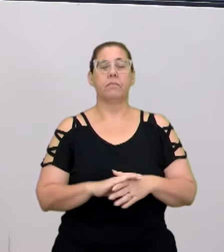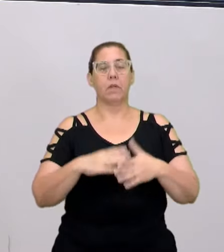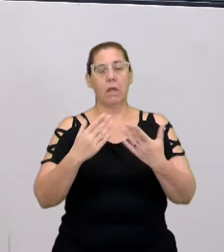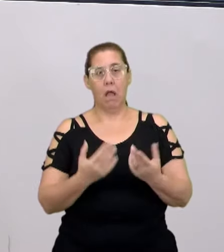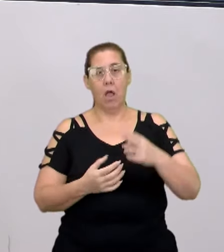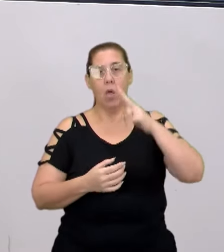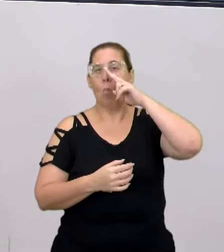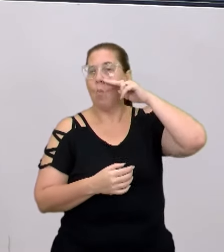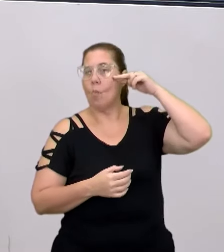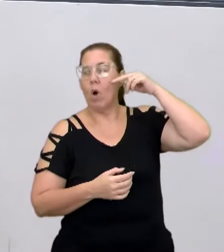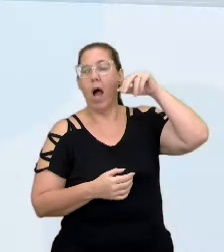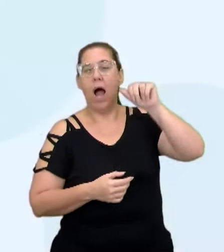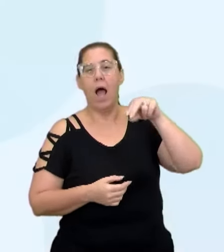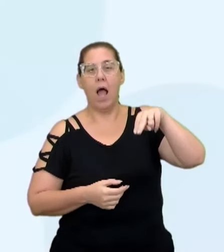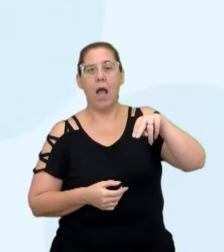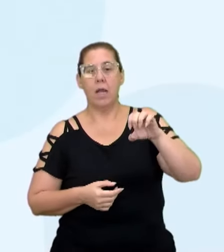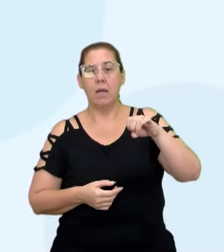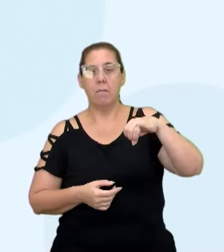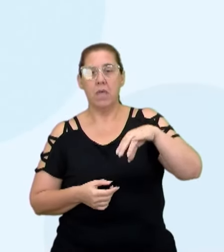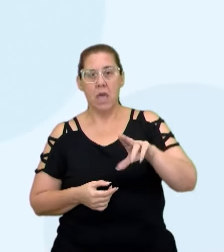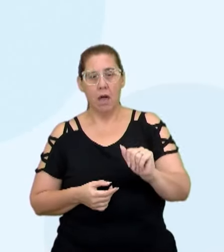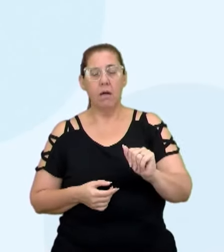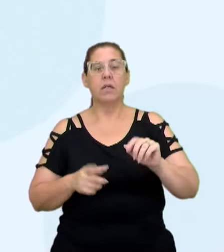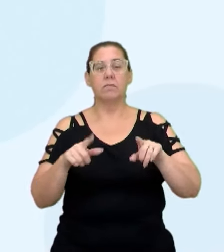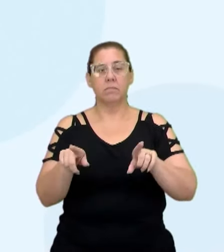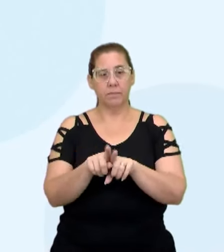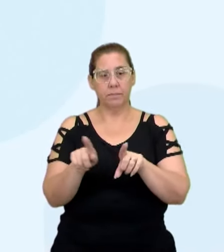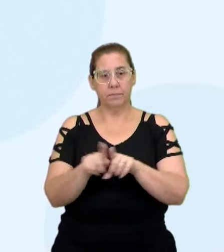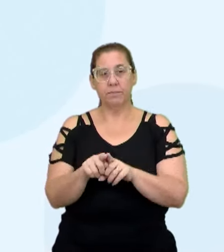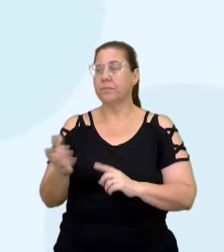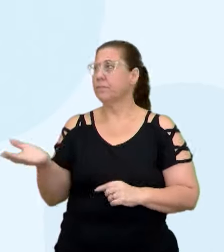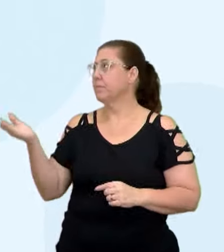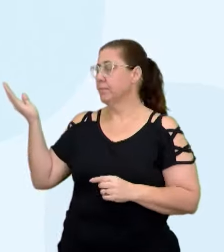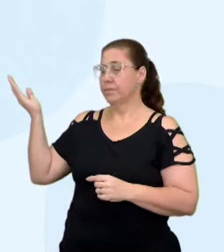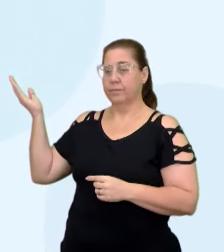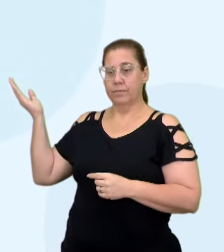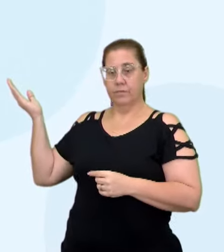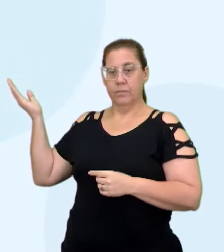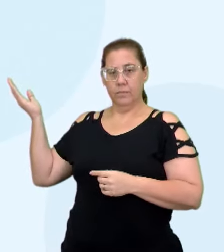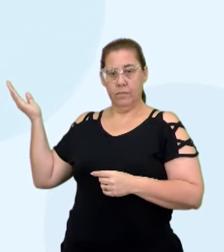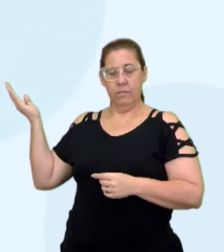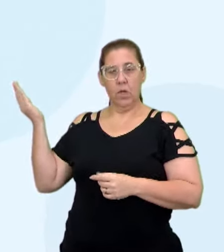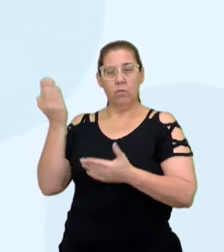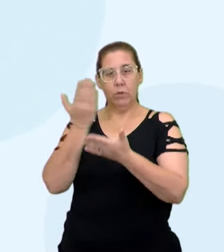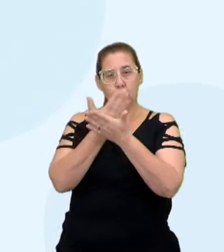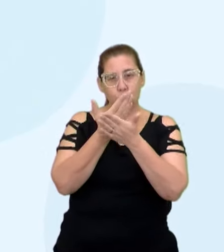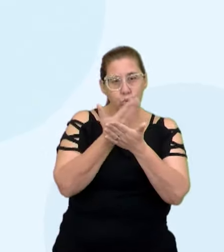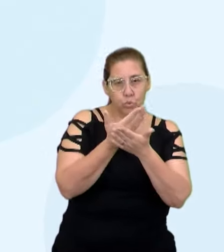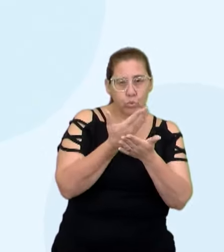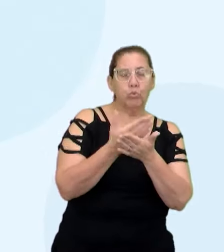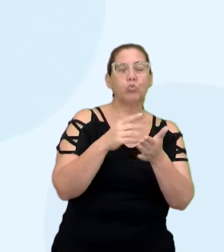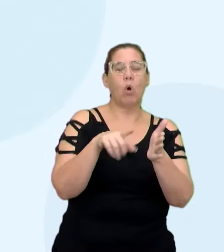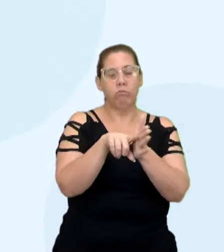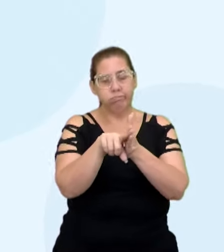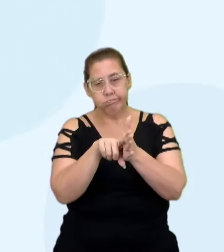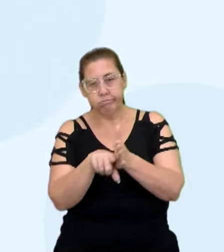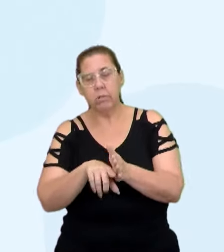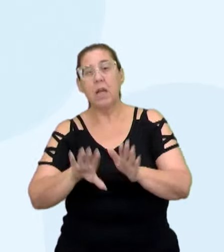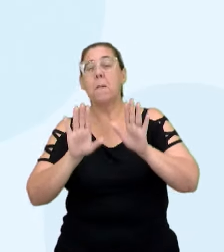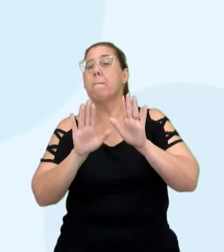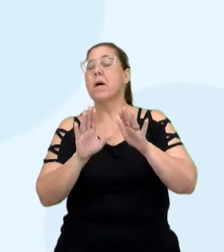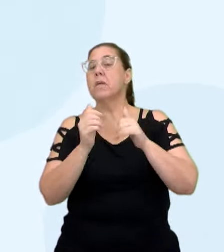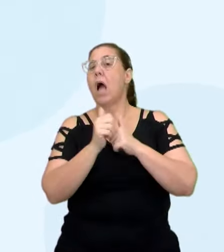anemia ferropriva, a gente também fez um estudo de caso aí a respeito da anemia ferropriva, mas quem